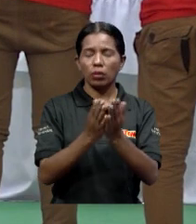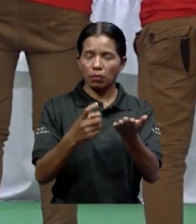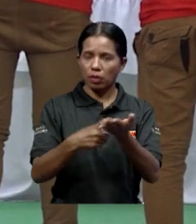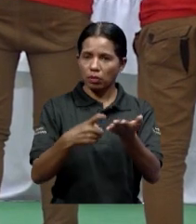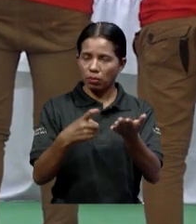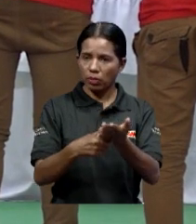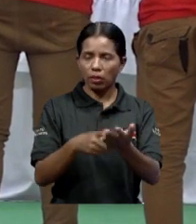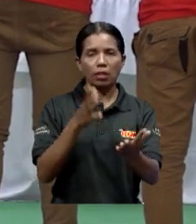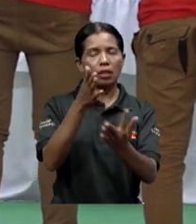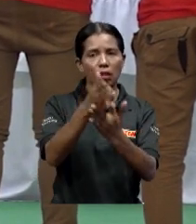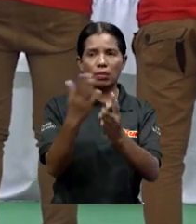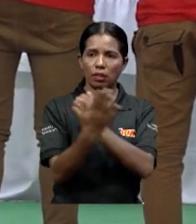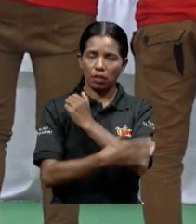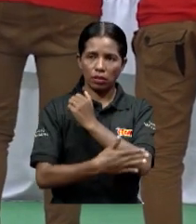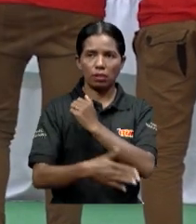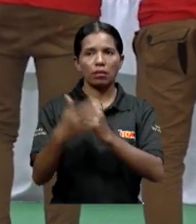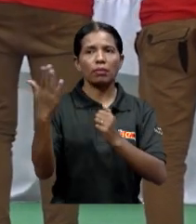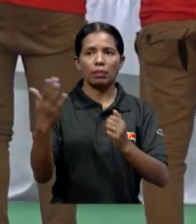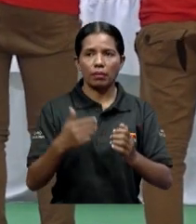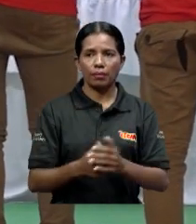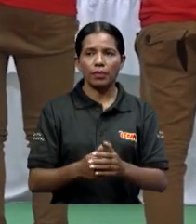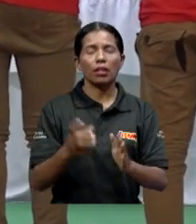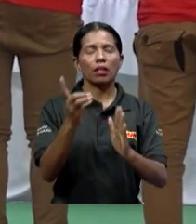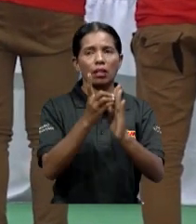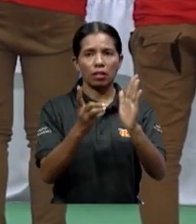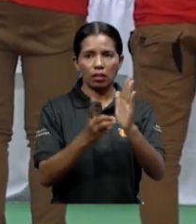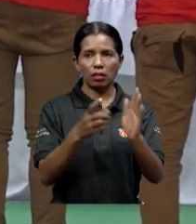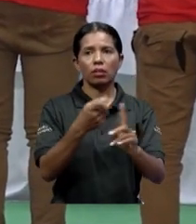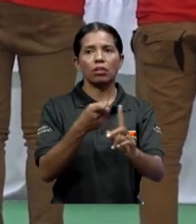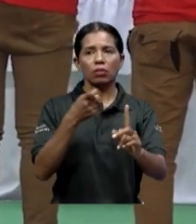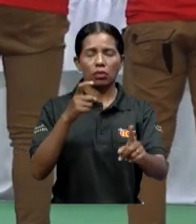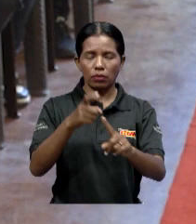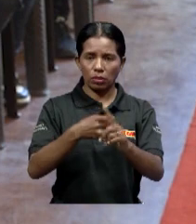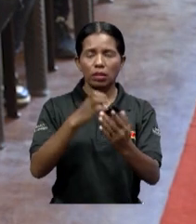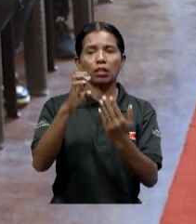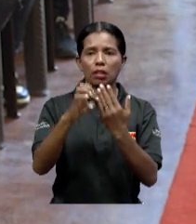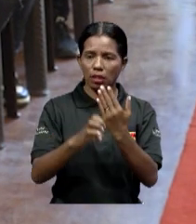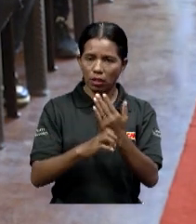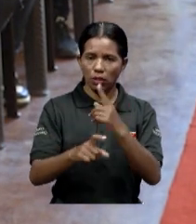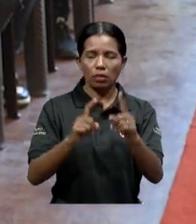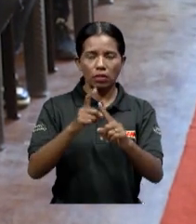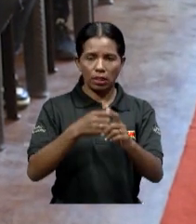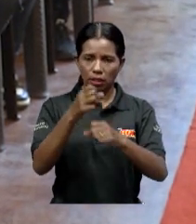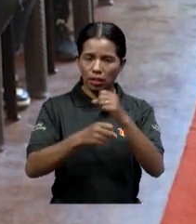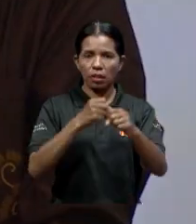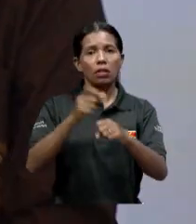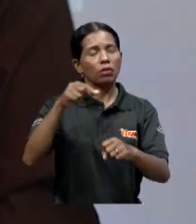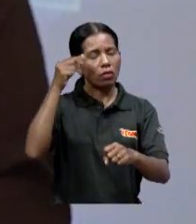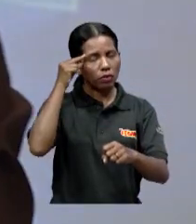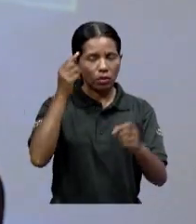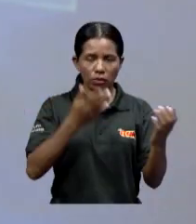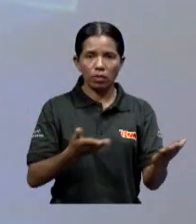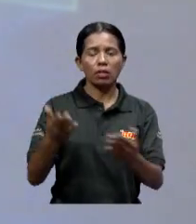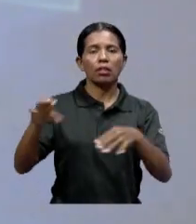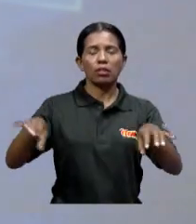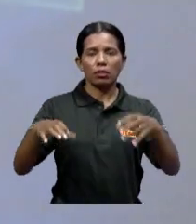e na san referem. Ter dado suci Direção Nacional de Emprego Exterior, Rússia Fulan Zaneiro, to Zunho Tinané, governo Haruka ona trabalhador